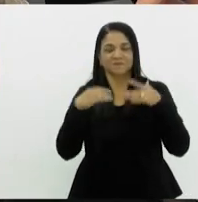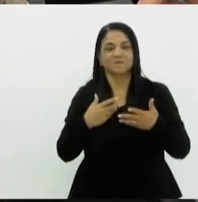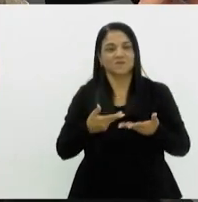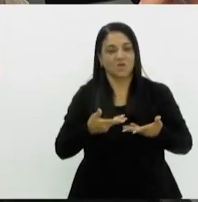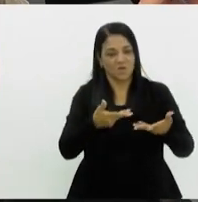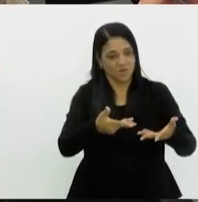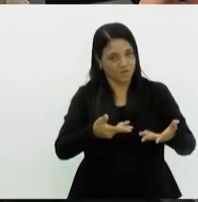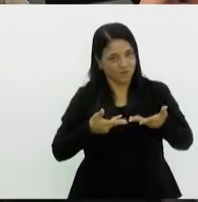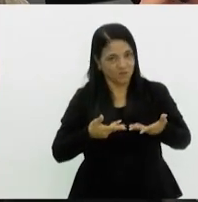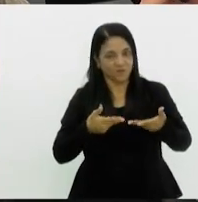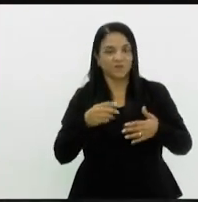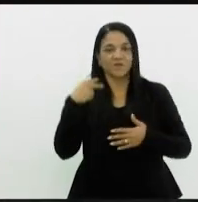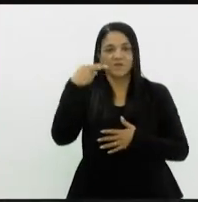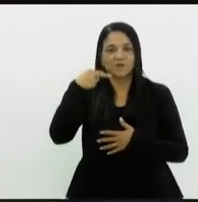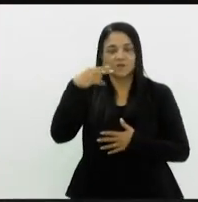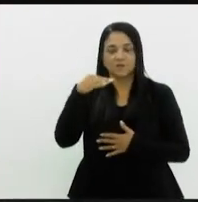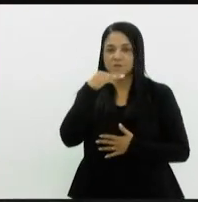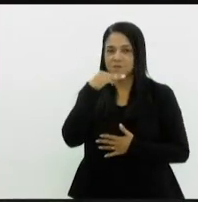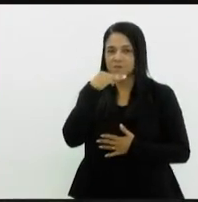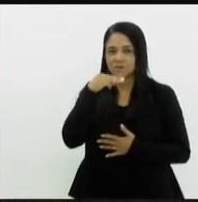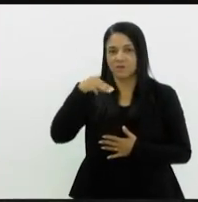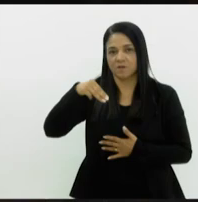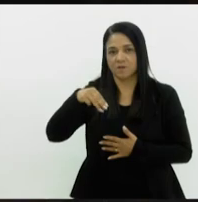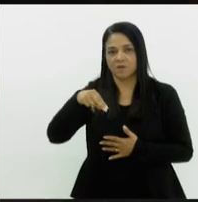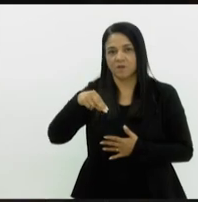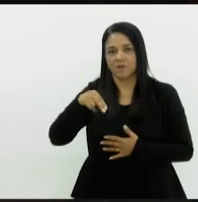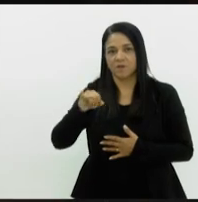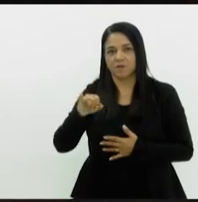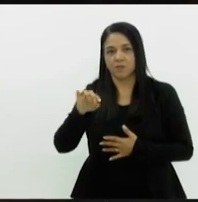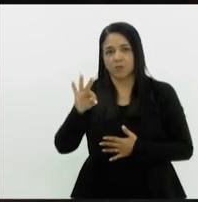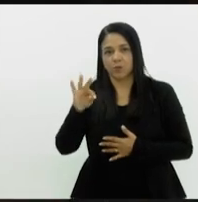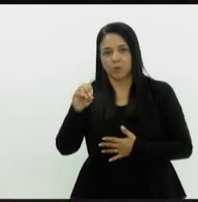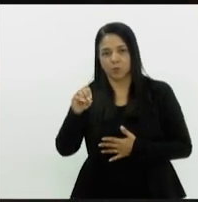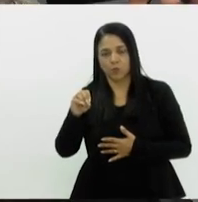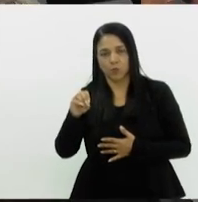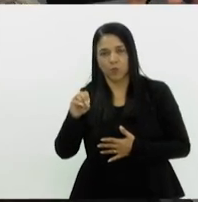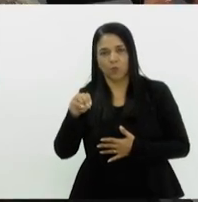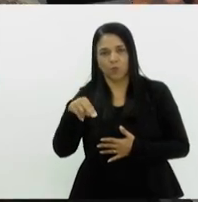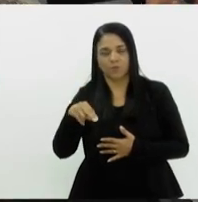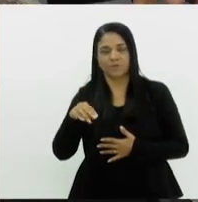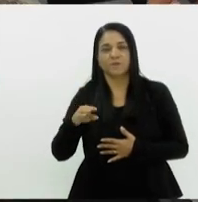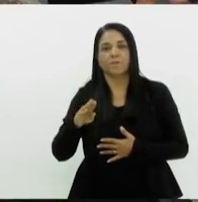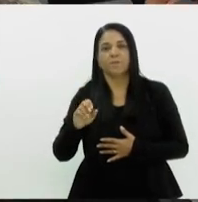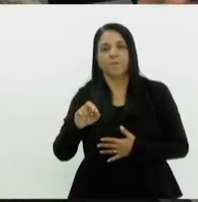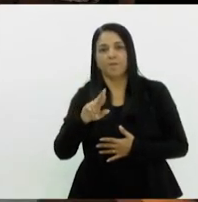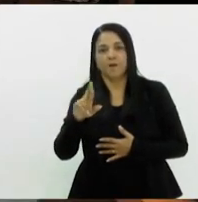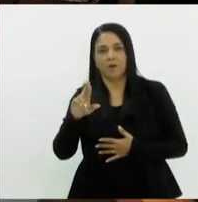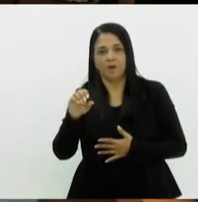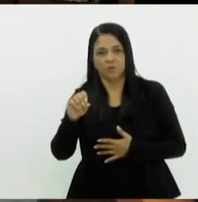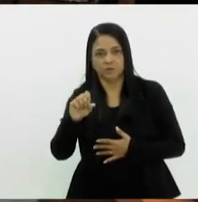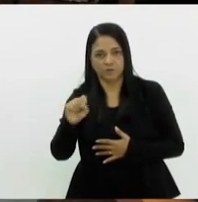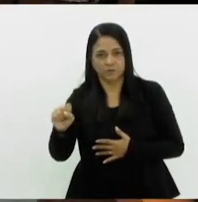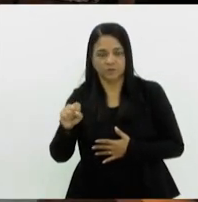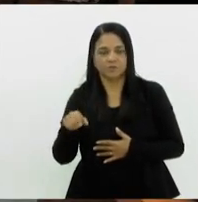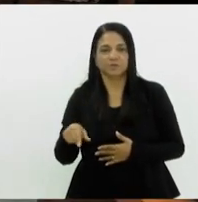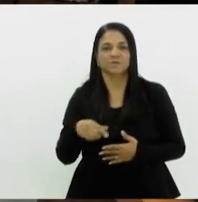Convido o vereador de Mangaratiba, Newton Carlos Santiago de Barros, nosso amigo Santiago.